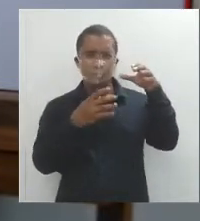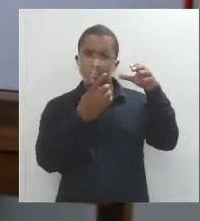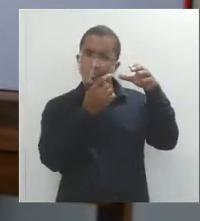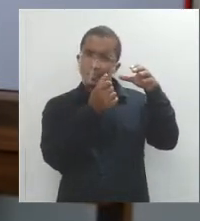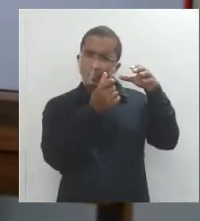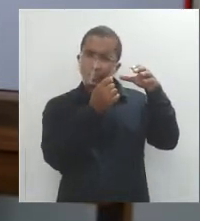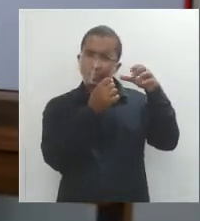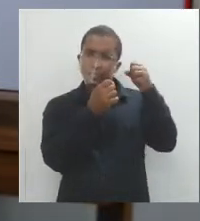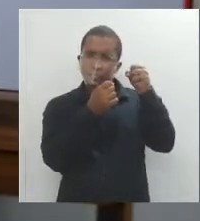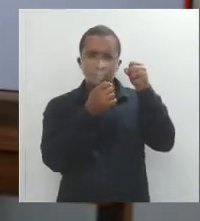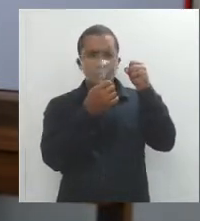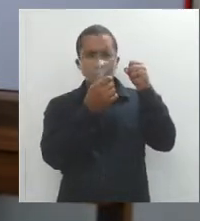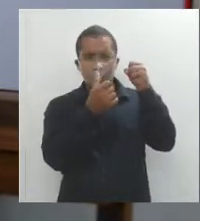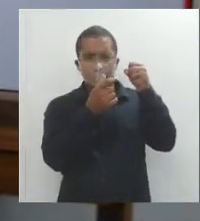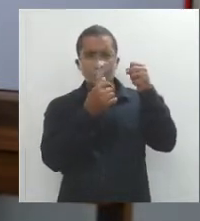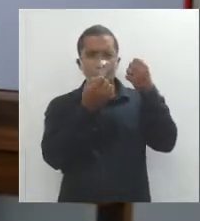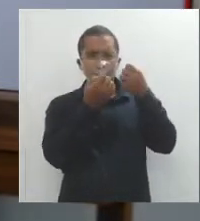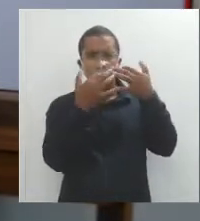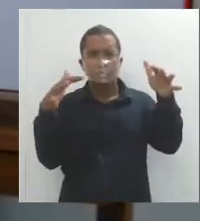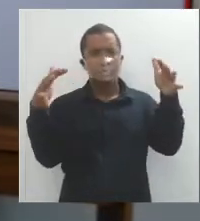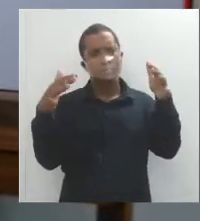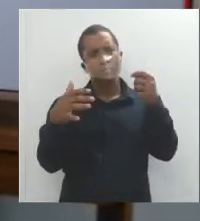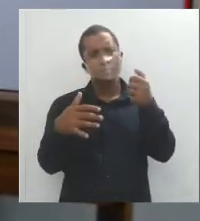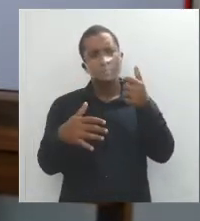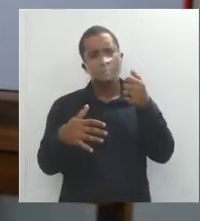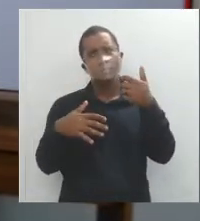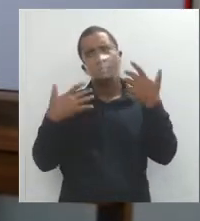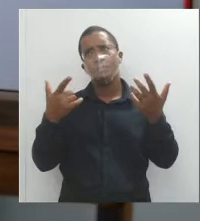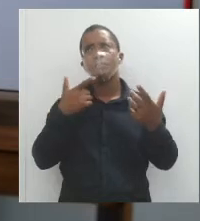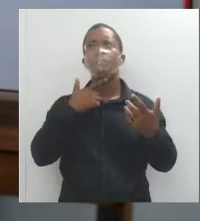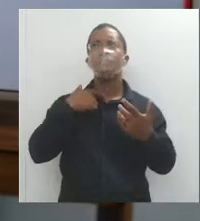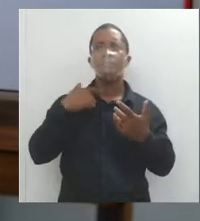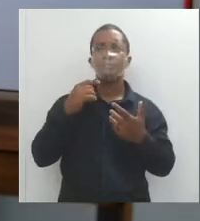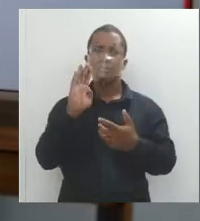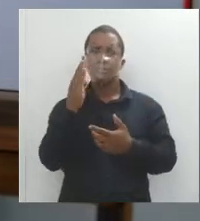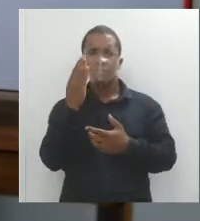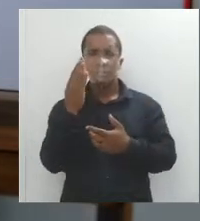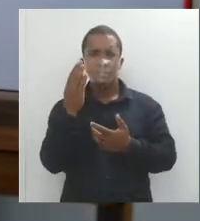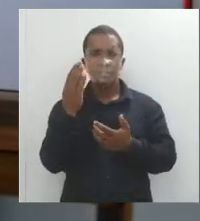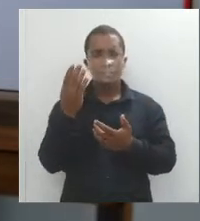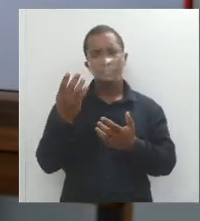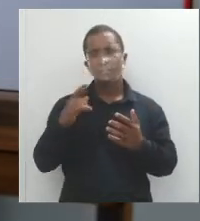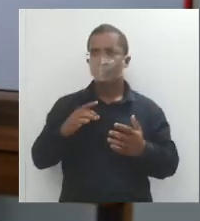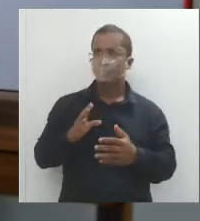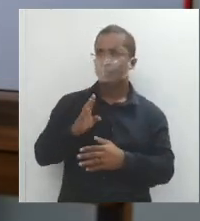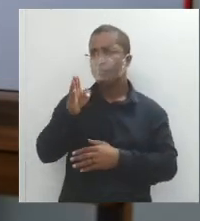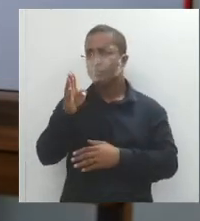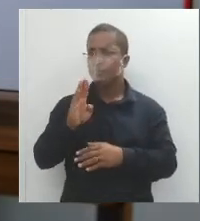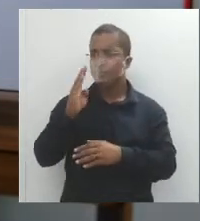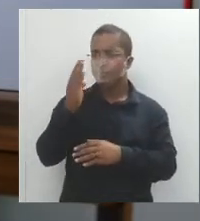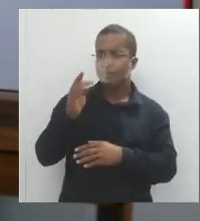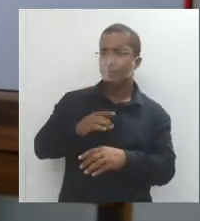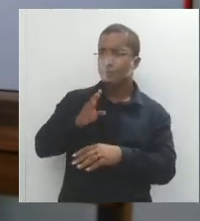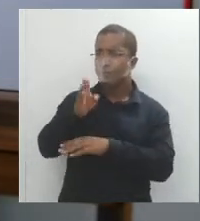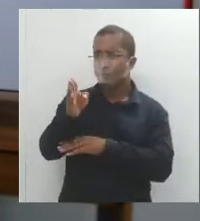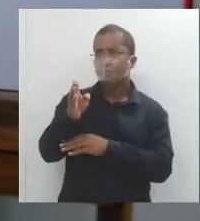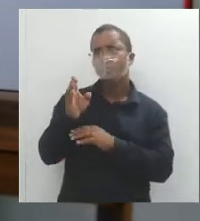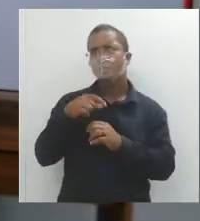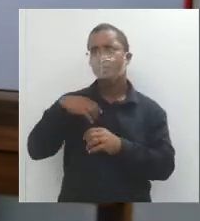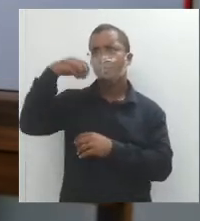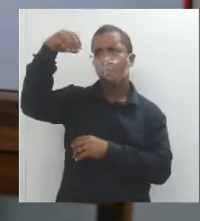brilha pouco. Ah, Demi, eu quero colocar uma lâmpada no banheiro. Você pode colocar uma lâmpada no banheiro, mais fraquinha,